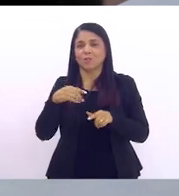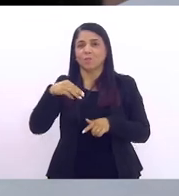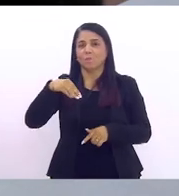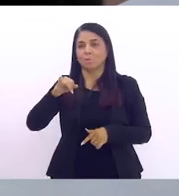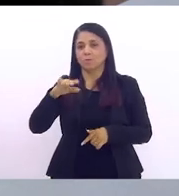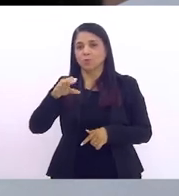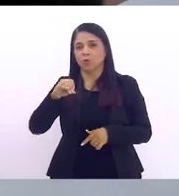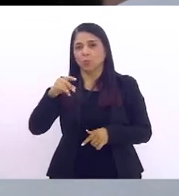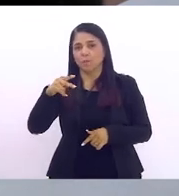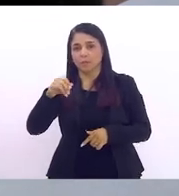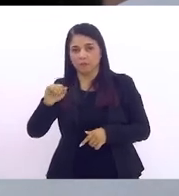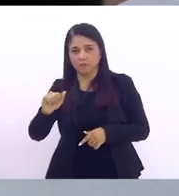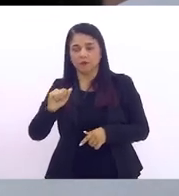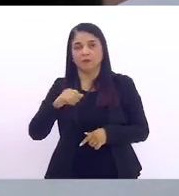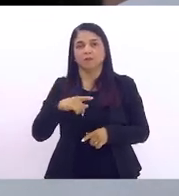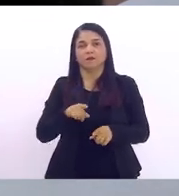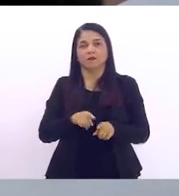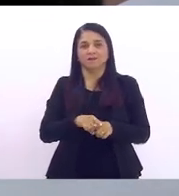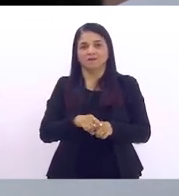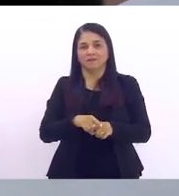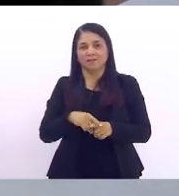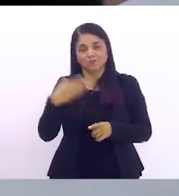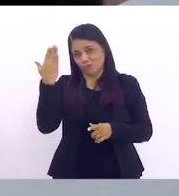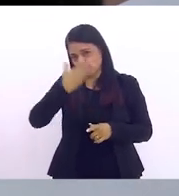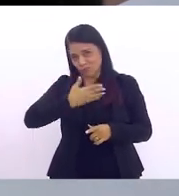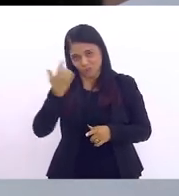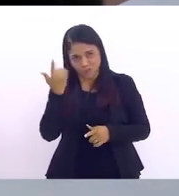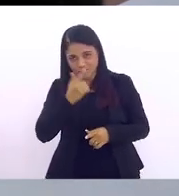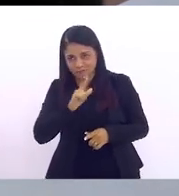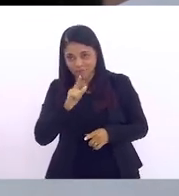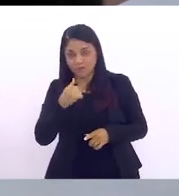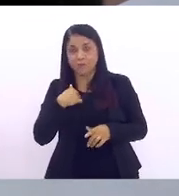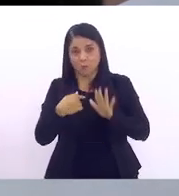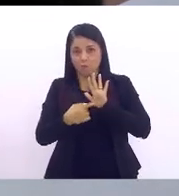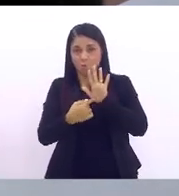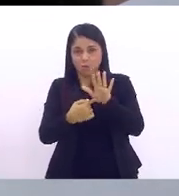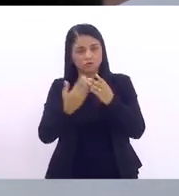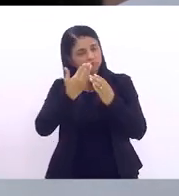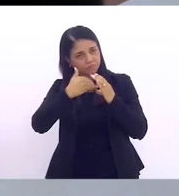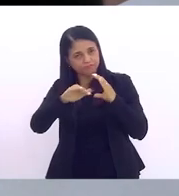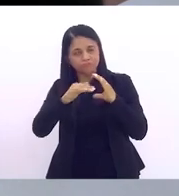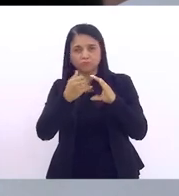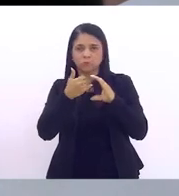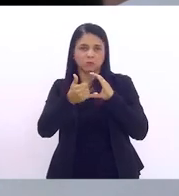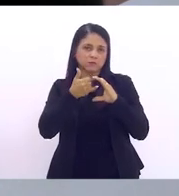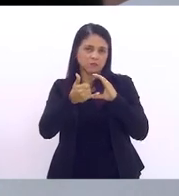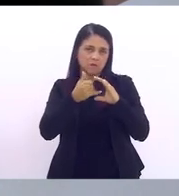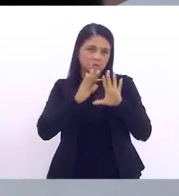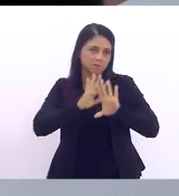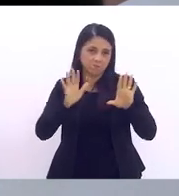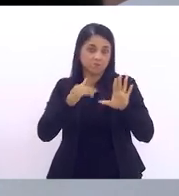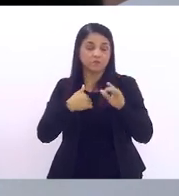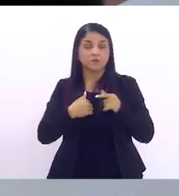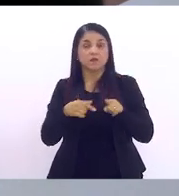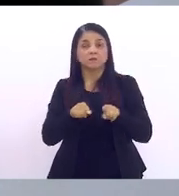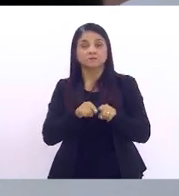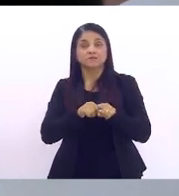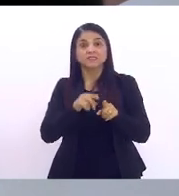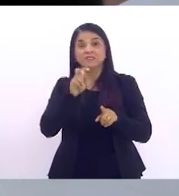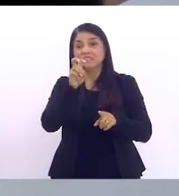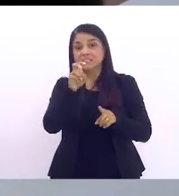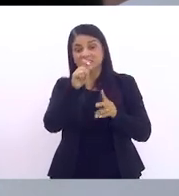cetocon Mas eu posso mandar para vocês via WhatsApp e-mail como vocês quiserem e tá também iso é